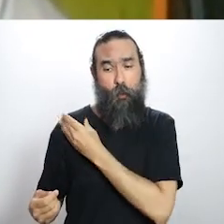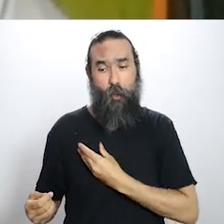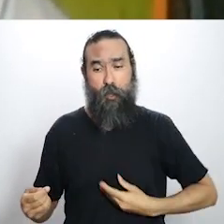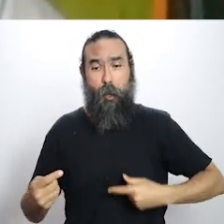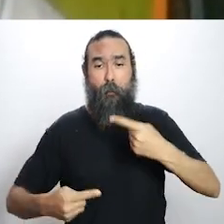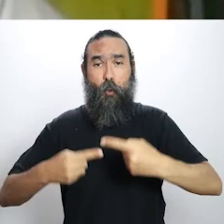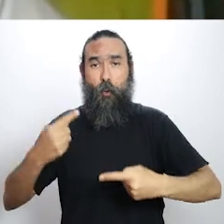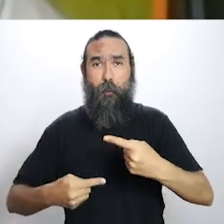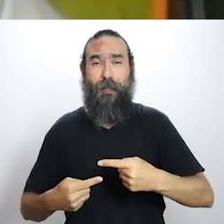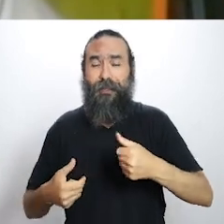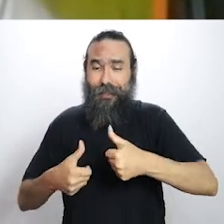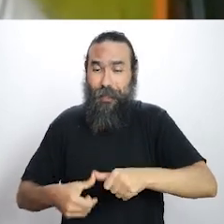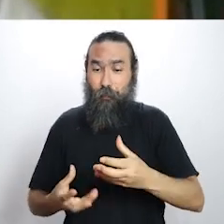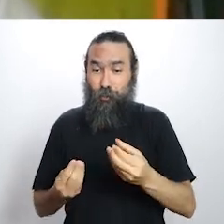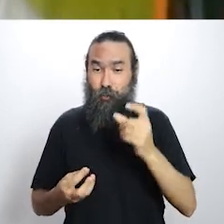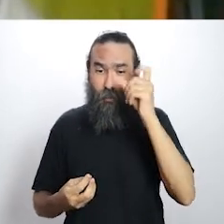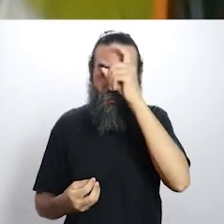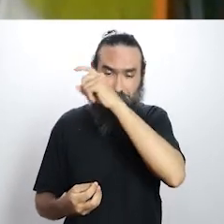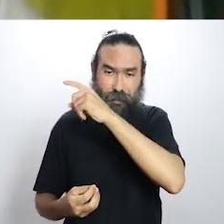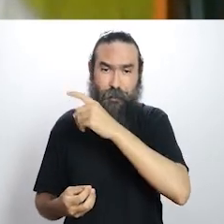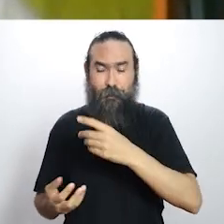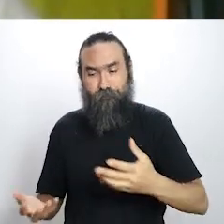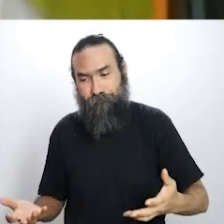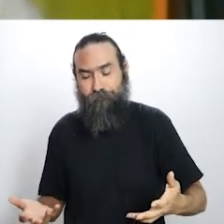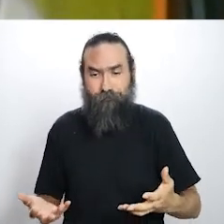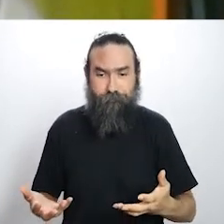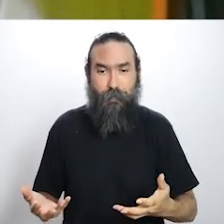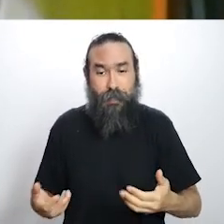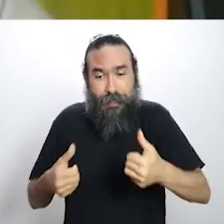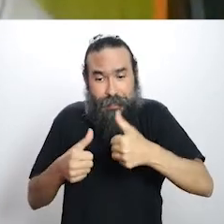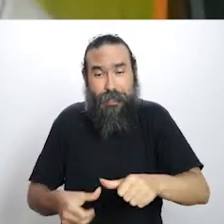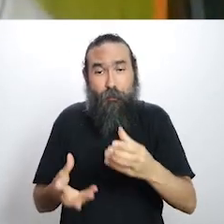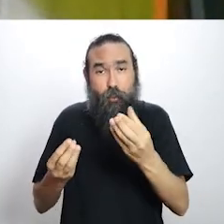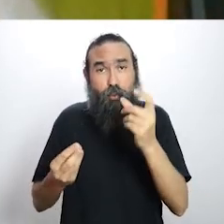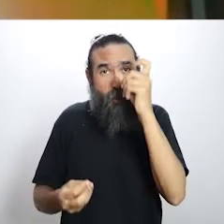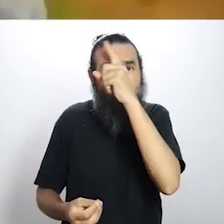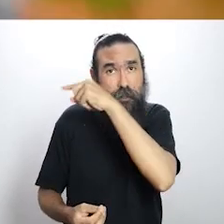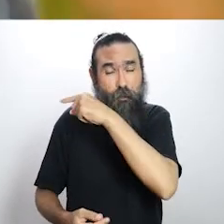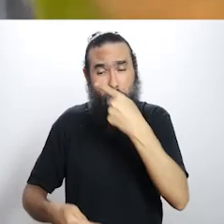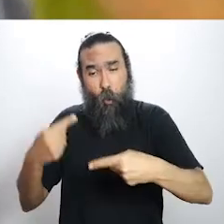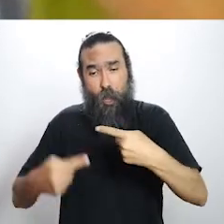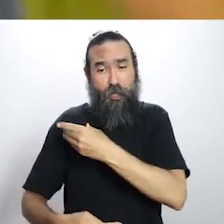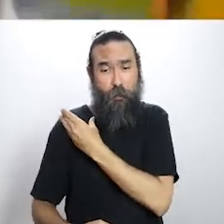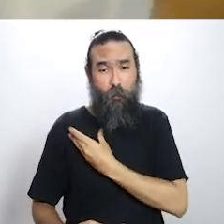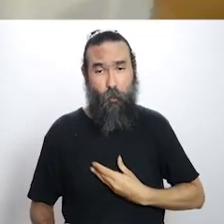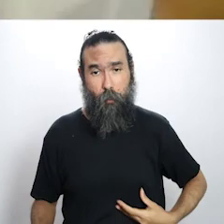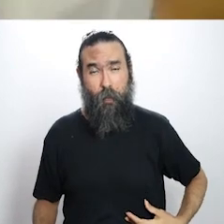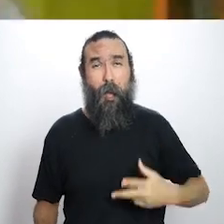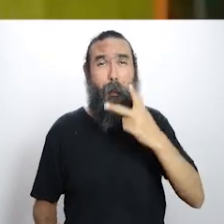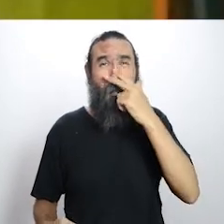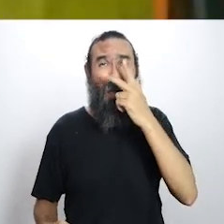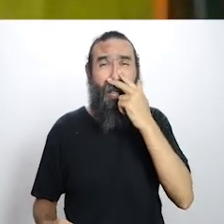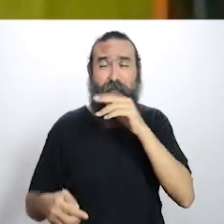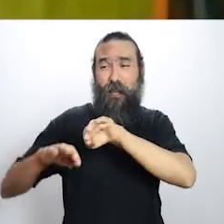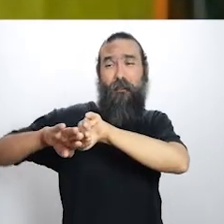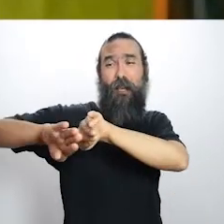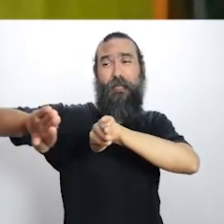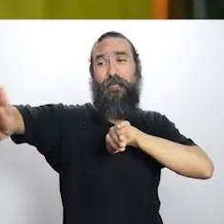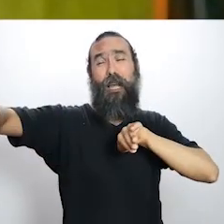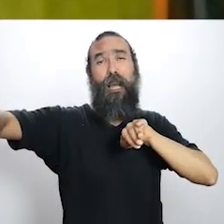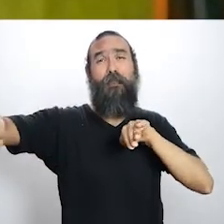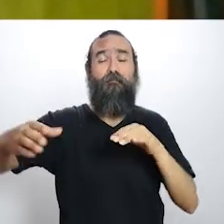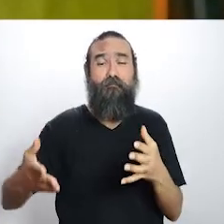muito difíceis. Mas, diante de tudo isso, para as políticas públicas, parece ainda como uma coisa ainda distante,